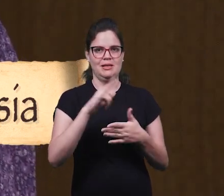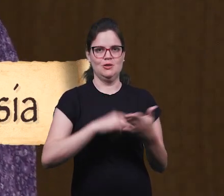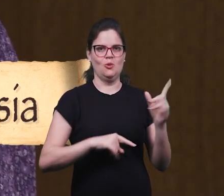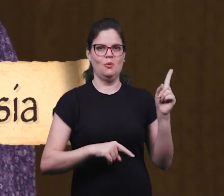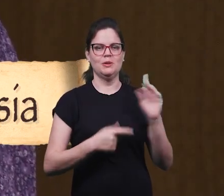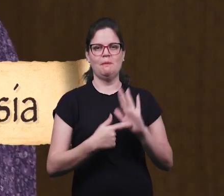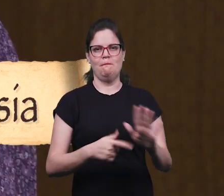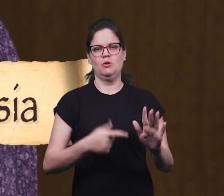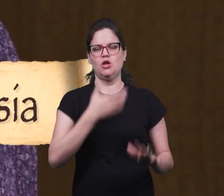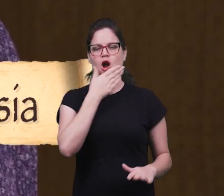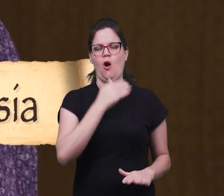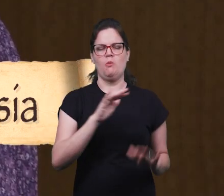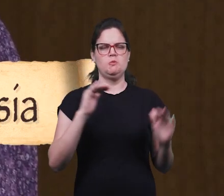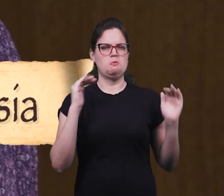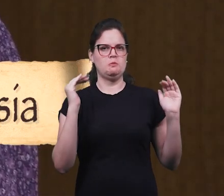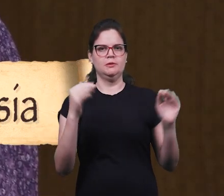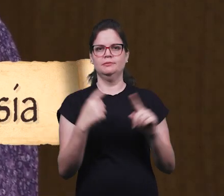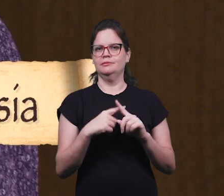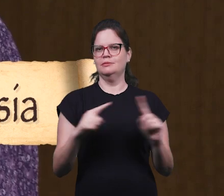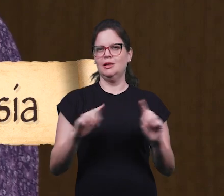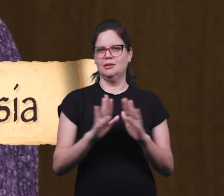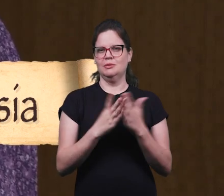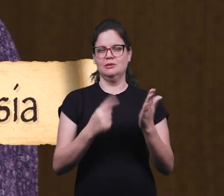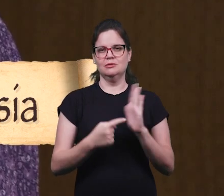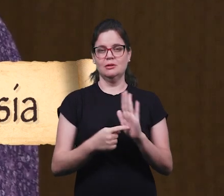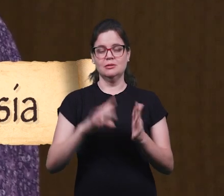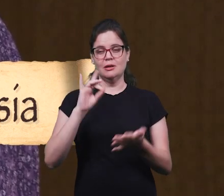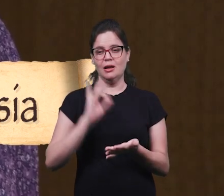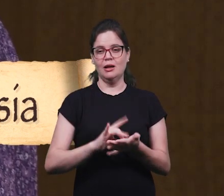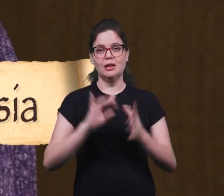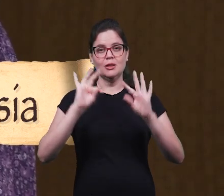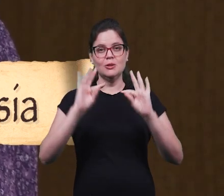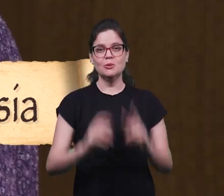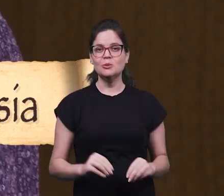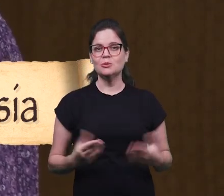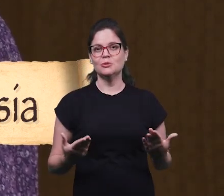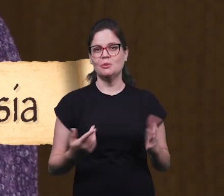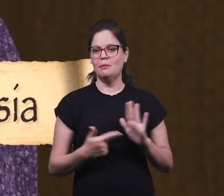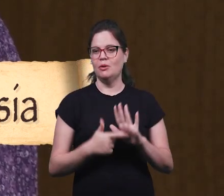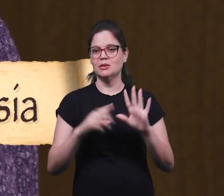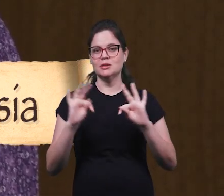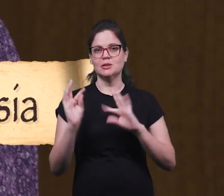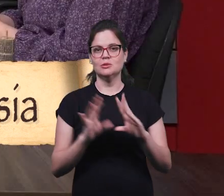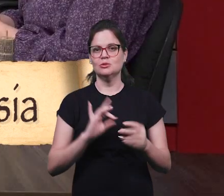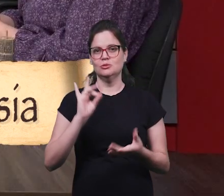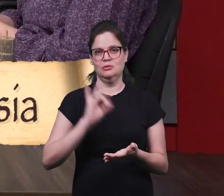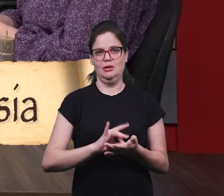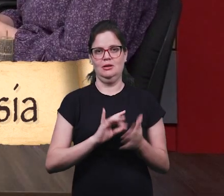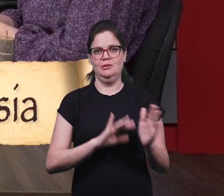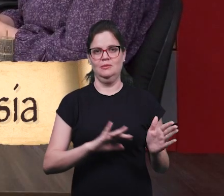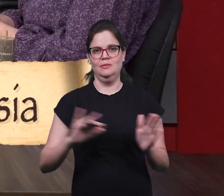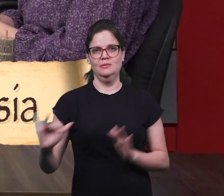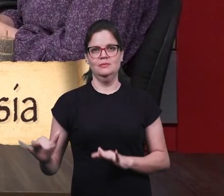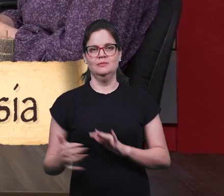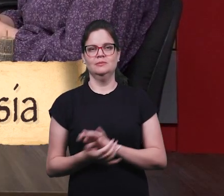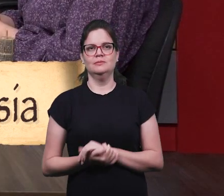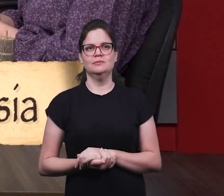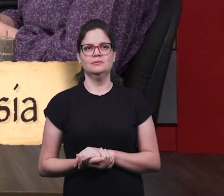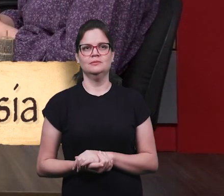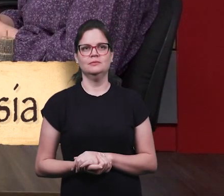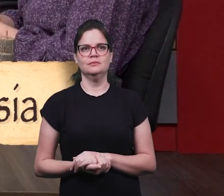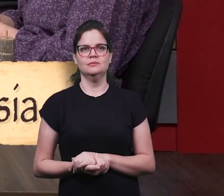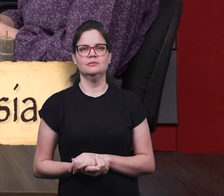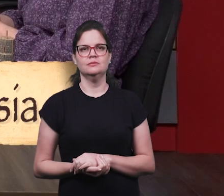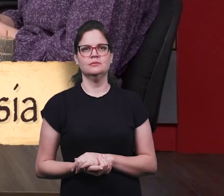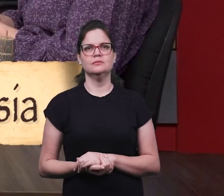incríveis. Né? Então nós vemos que a palavra do Senhor, ela é tão realista até nisso, né? Com certeza.